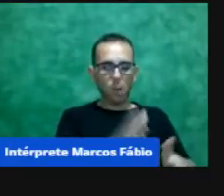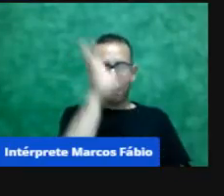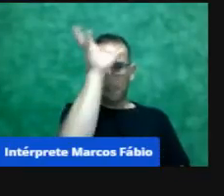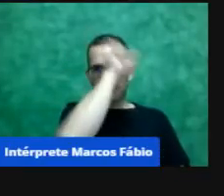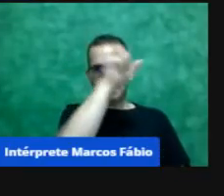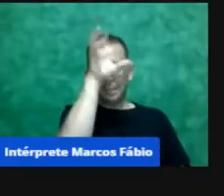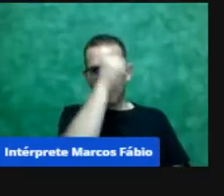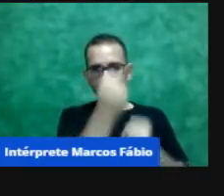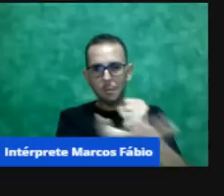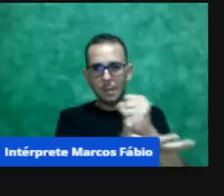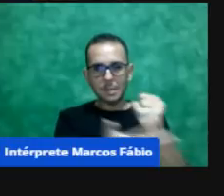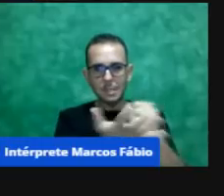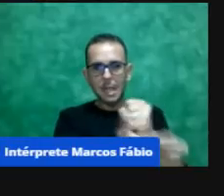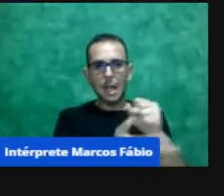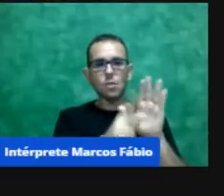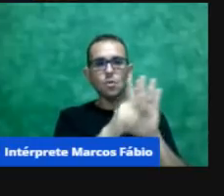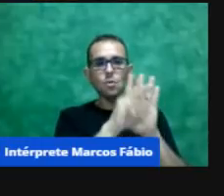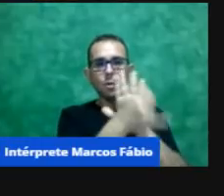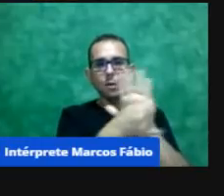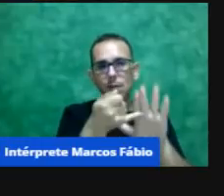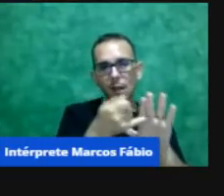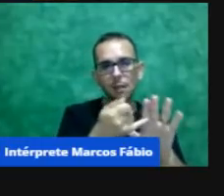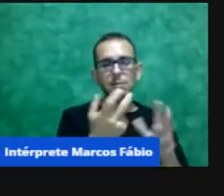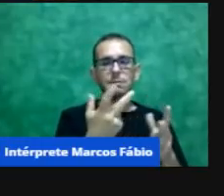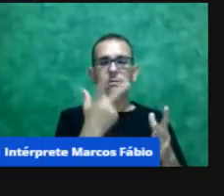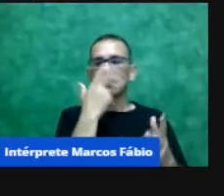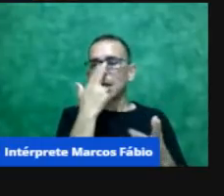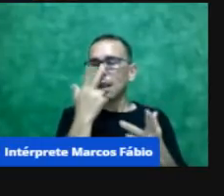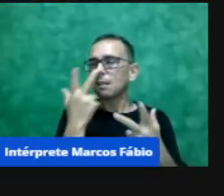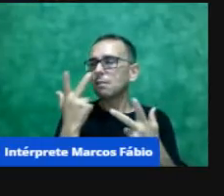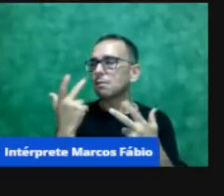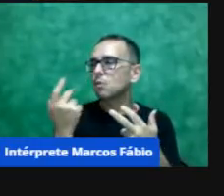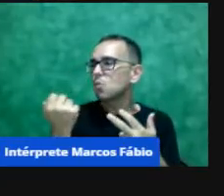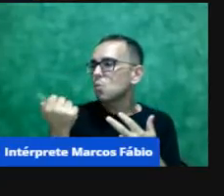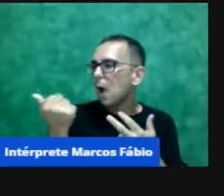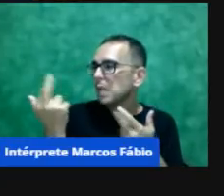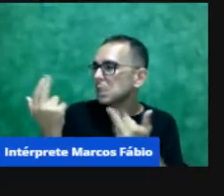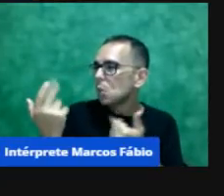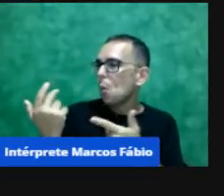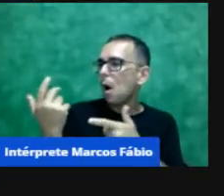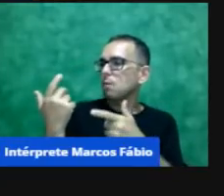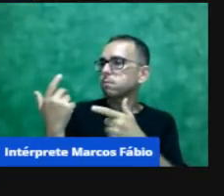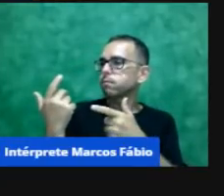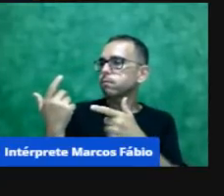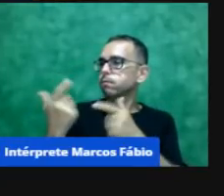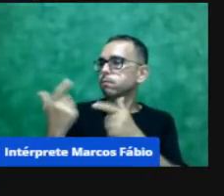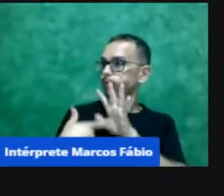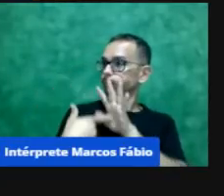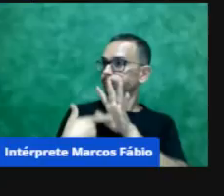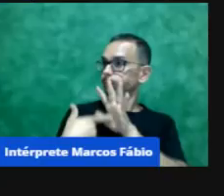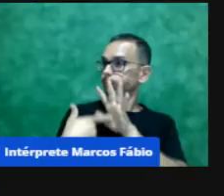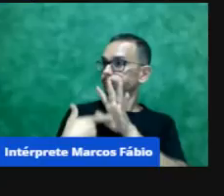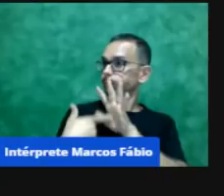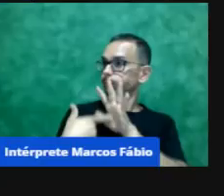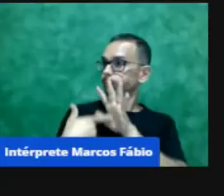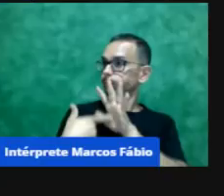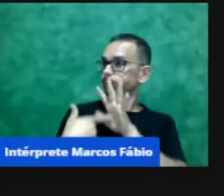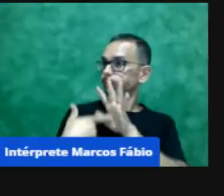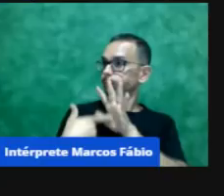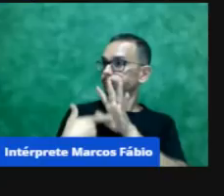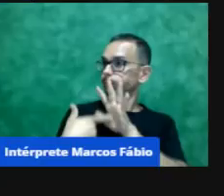projeto, ele é muito parecido com o baseado em problemas. Ele apresenta uma solução para um caso